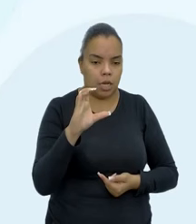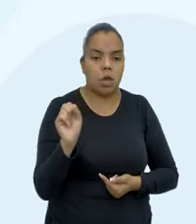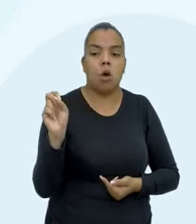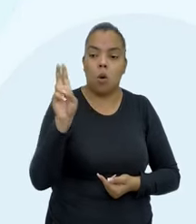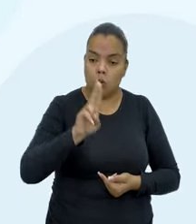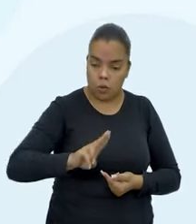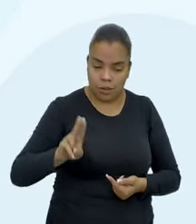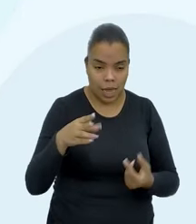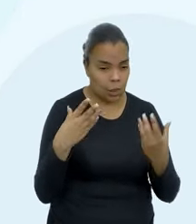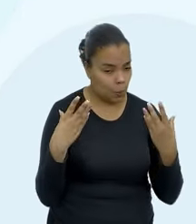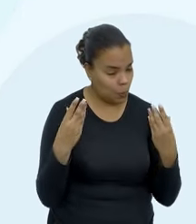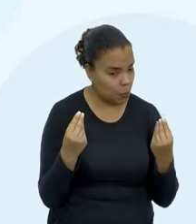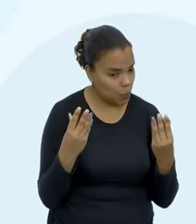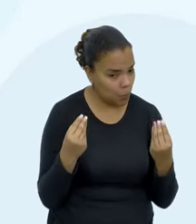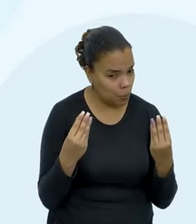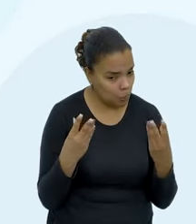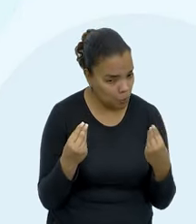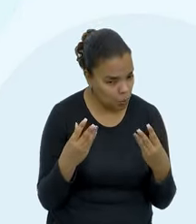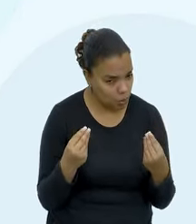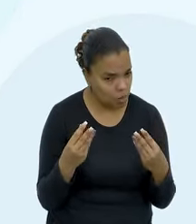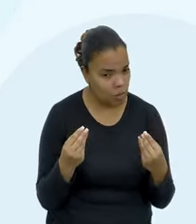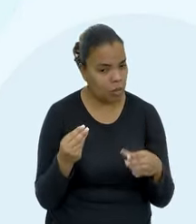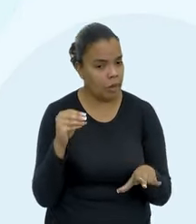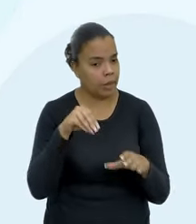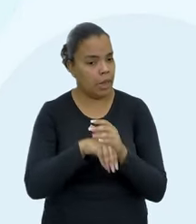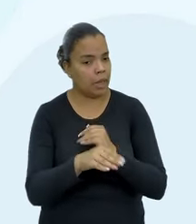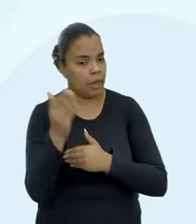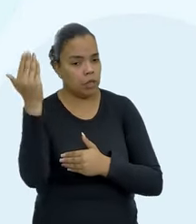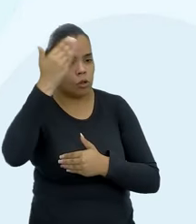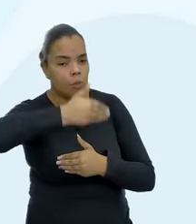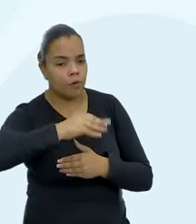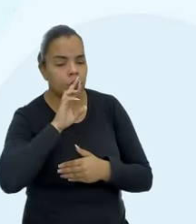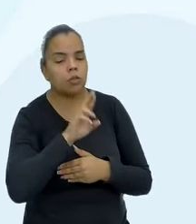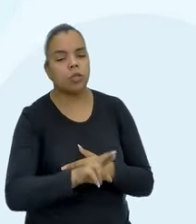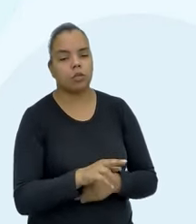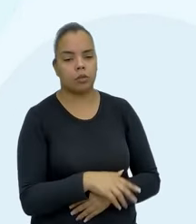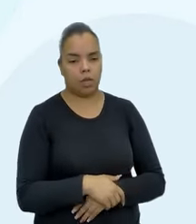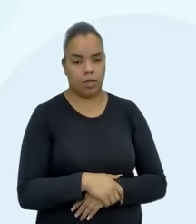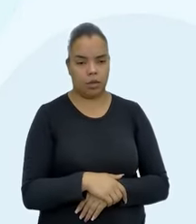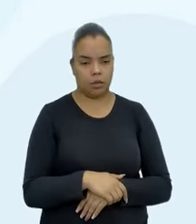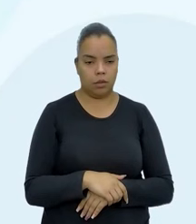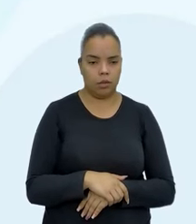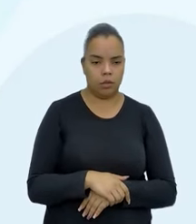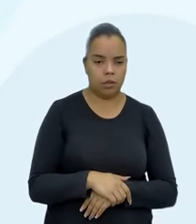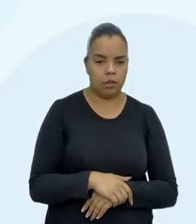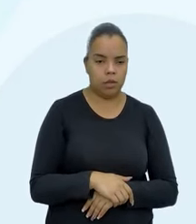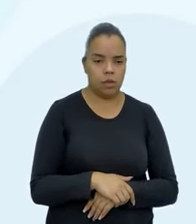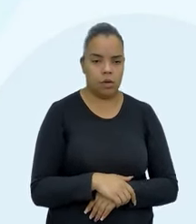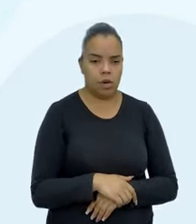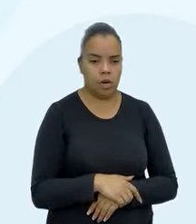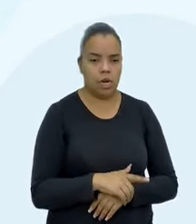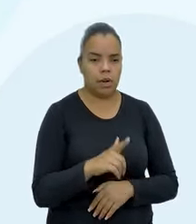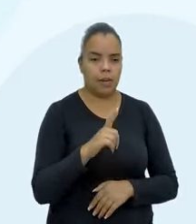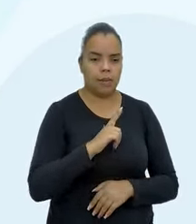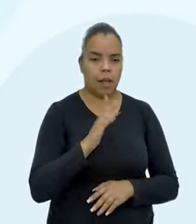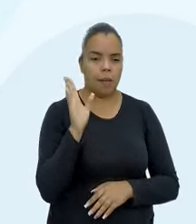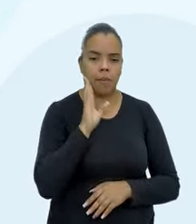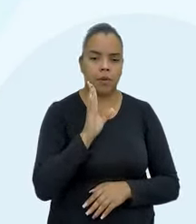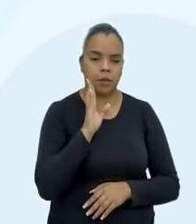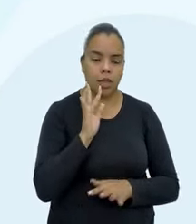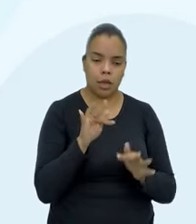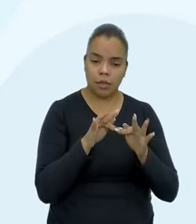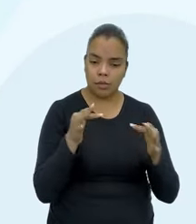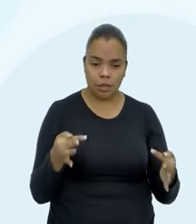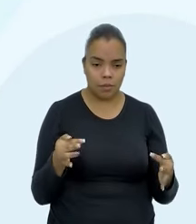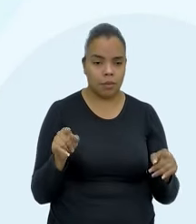muito útil dentro das comprovações de resultados né O Teorema de Pick ele é muito bacana é muito